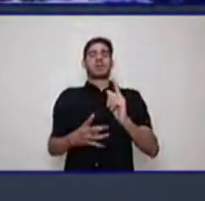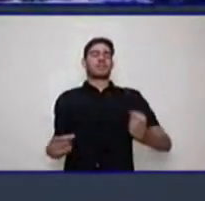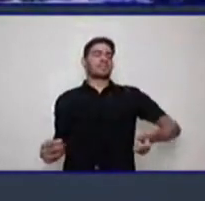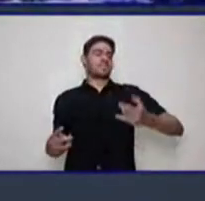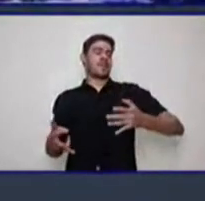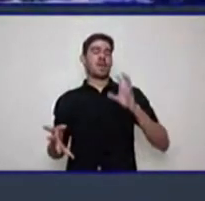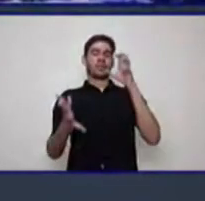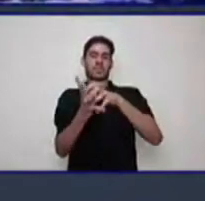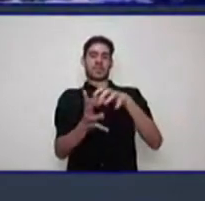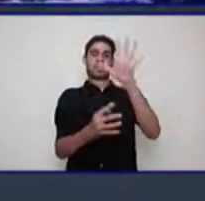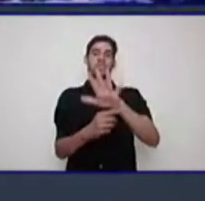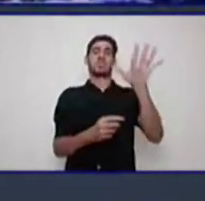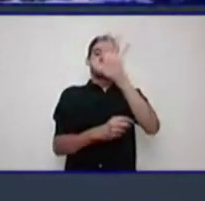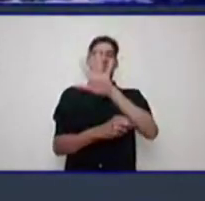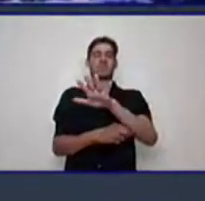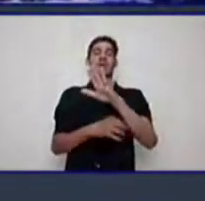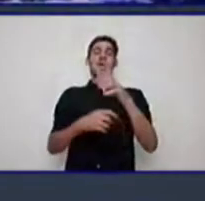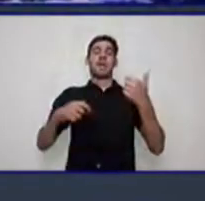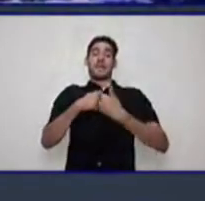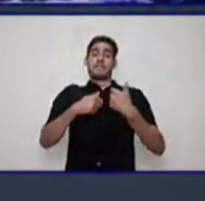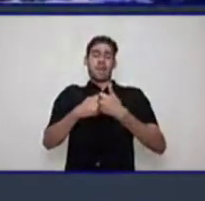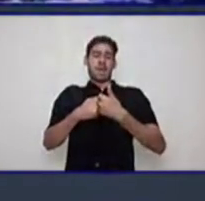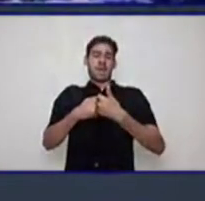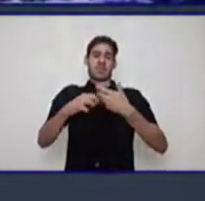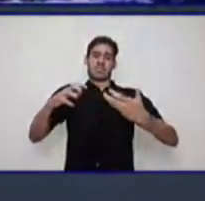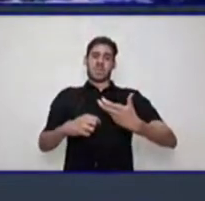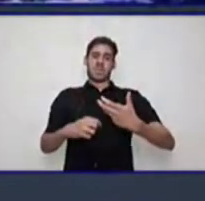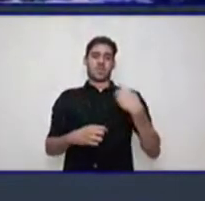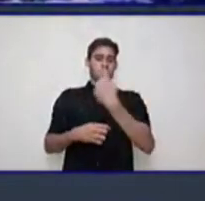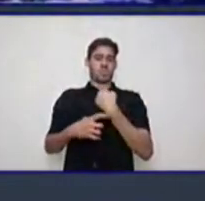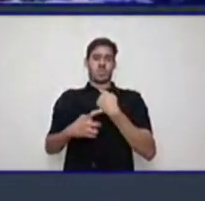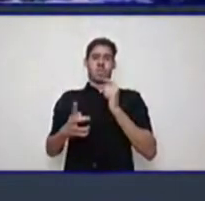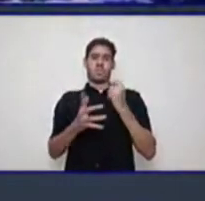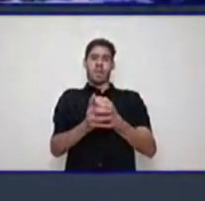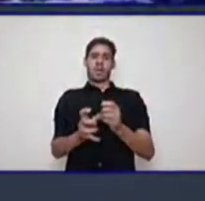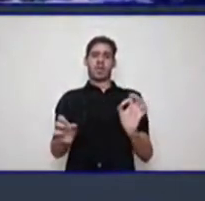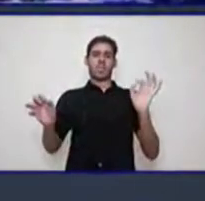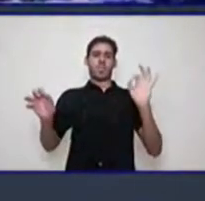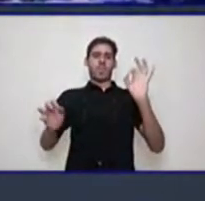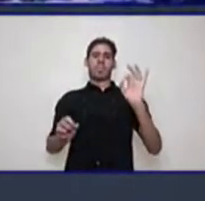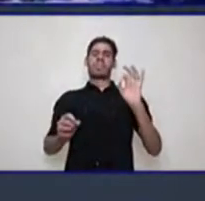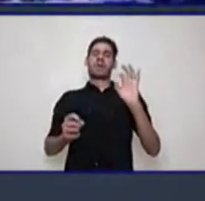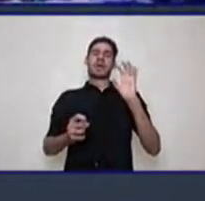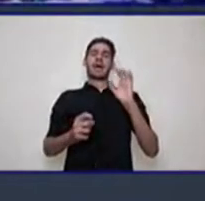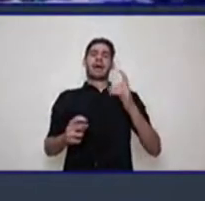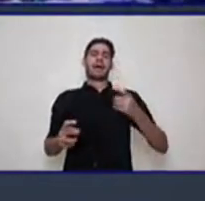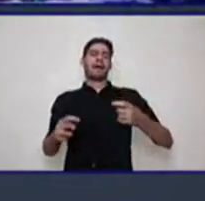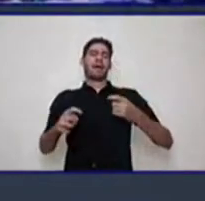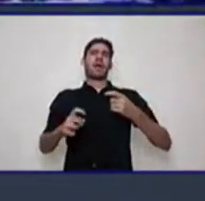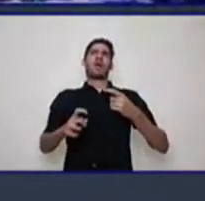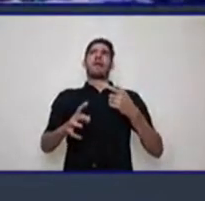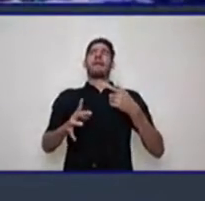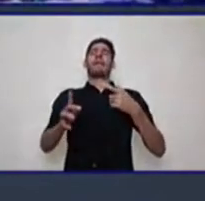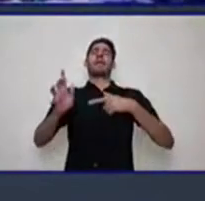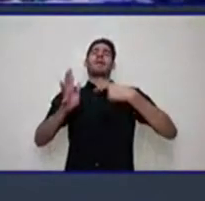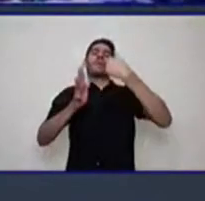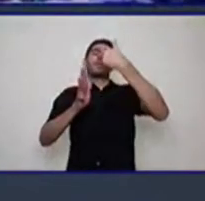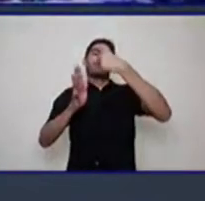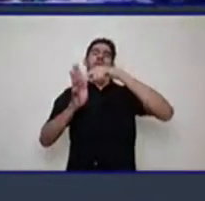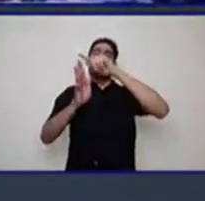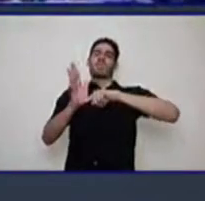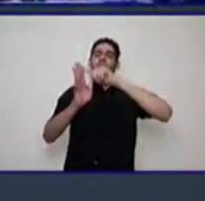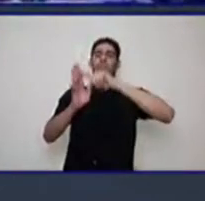é a proximidade do Congresso Nacional e a gente não paga as séries de despesas de condomínio ou